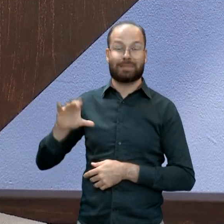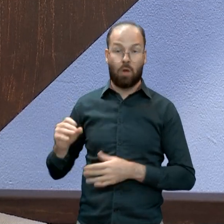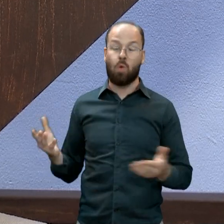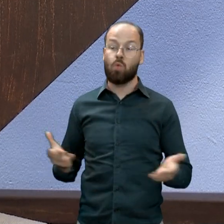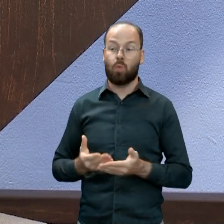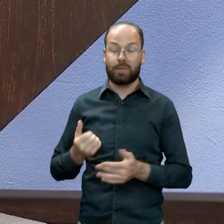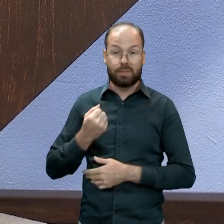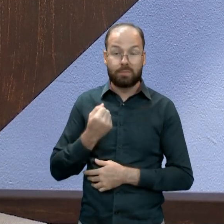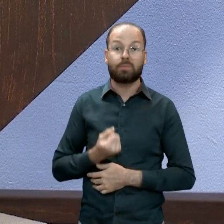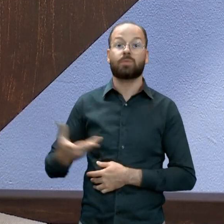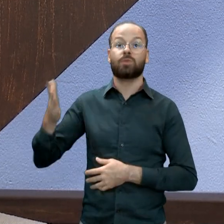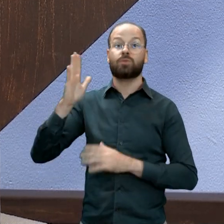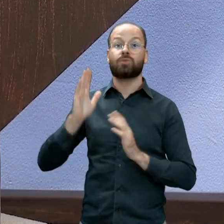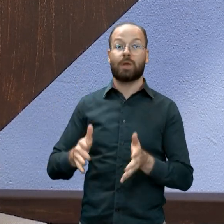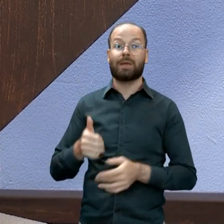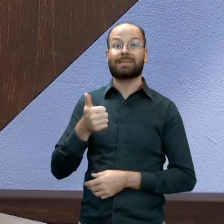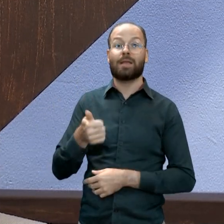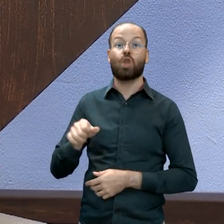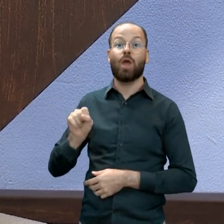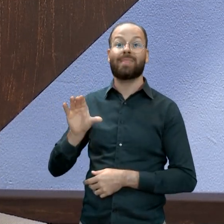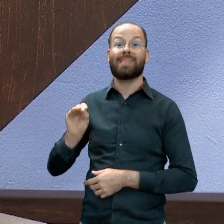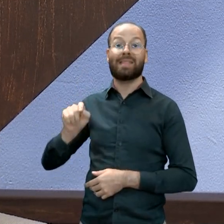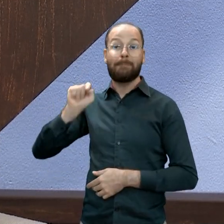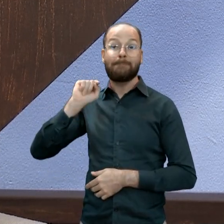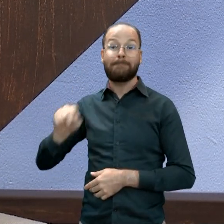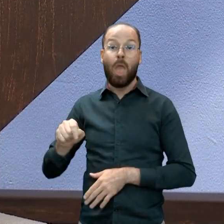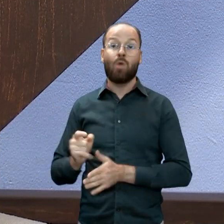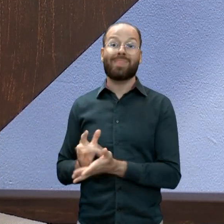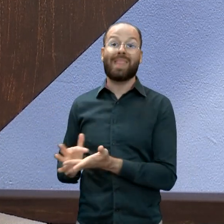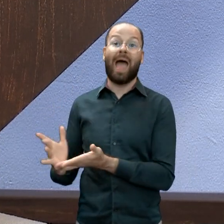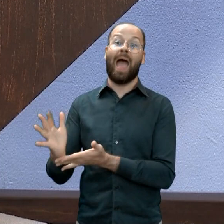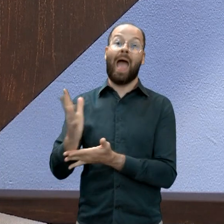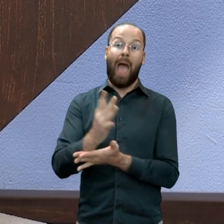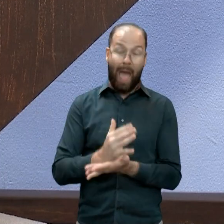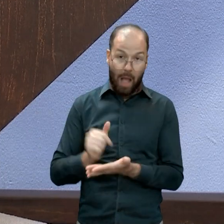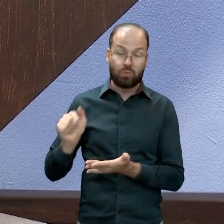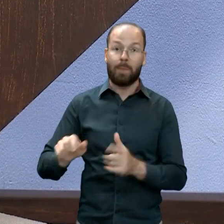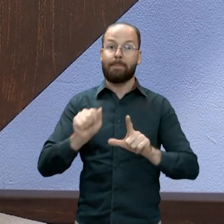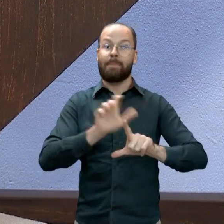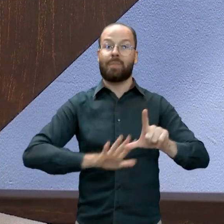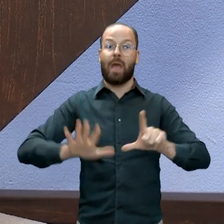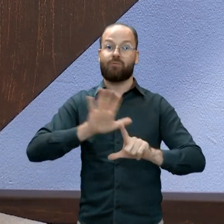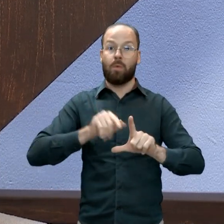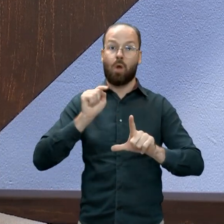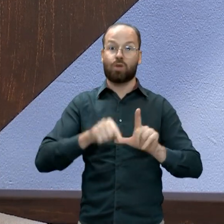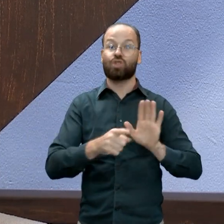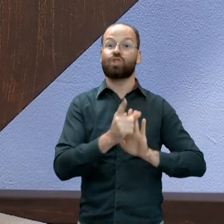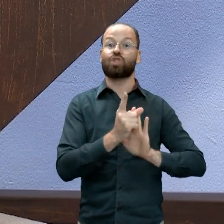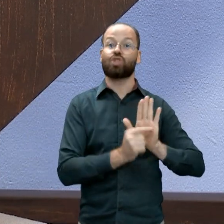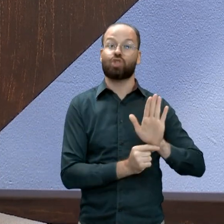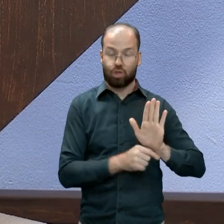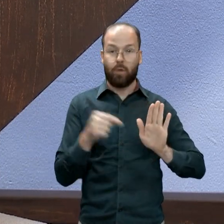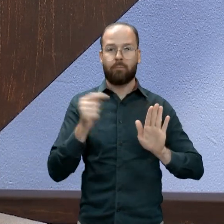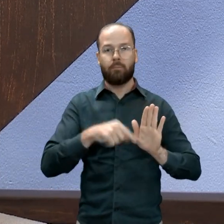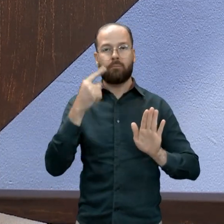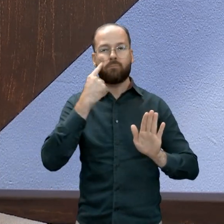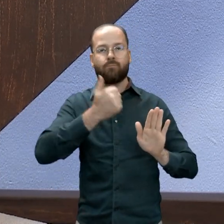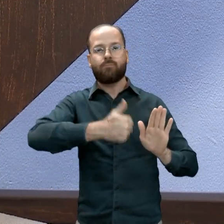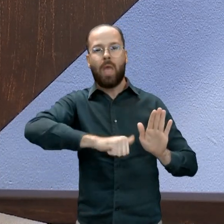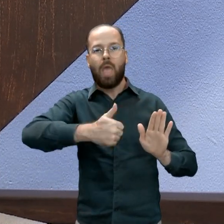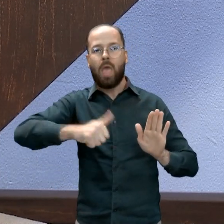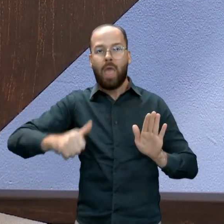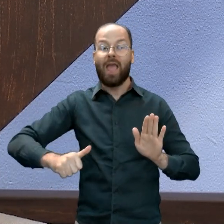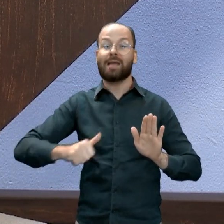cadastrados, e aí com uma interface de uma plataforma de gestão digital, de ficha de verificações de serviços, nós